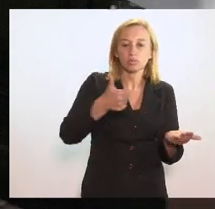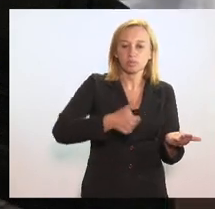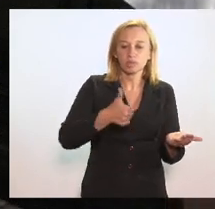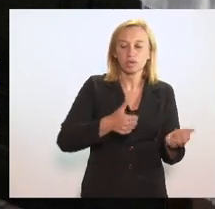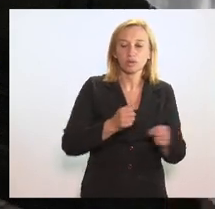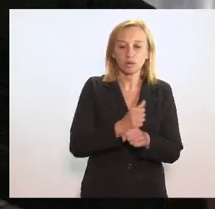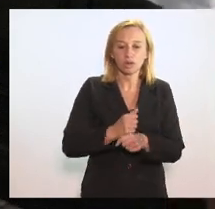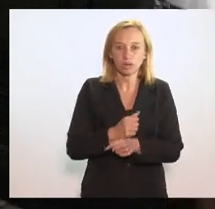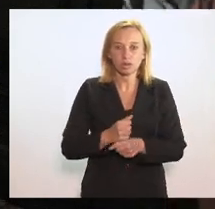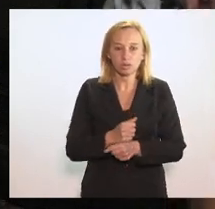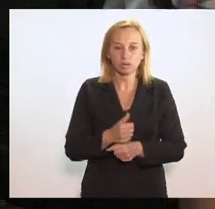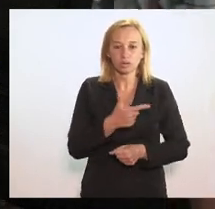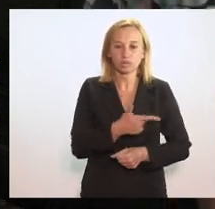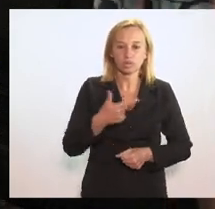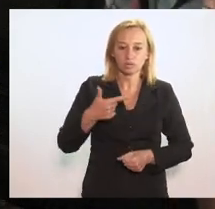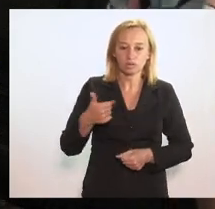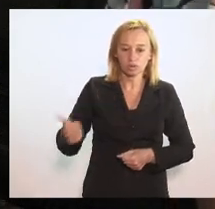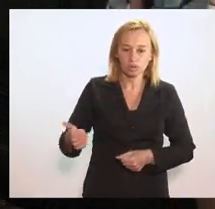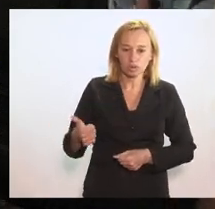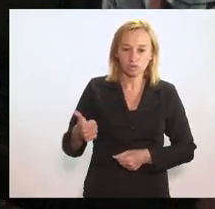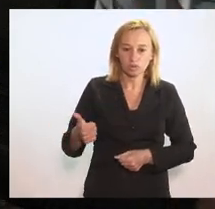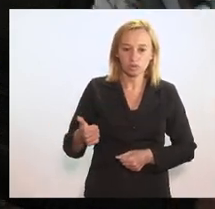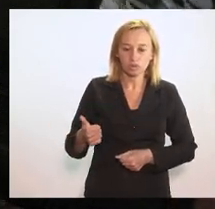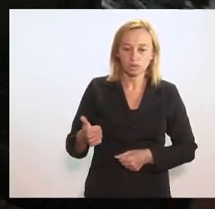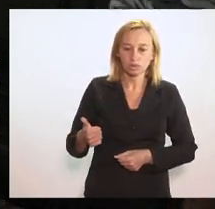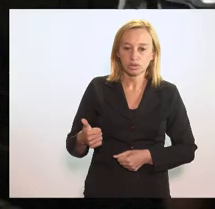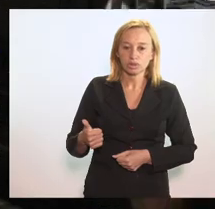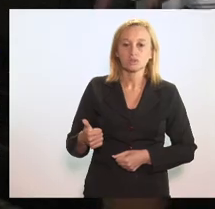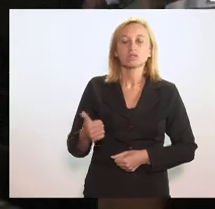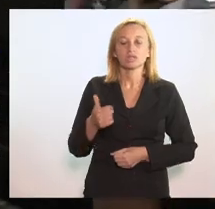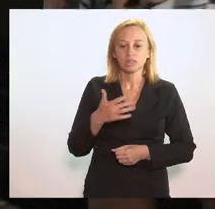2021, de mais secretário de 100... Secretário de Saúde. Saúde.